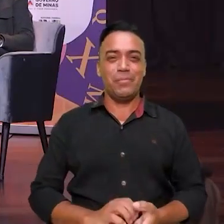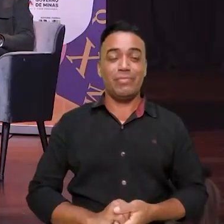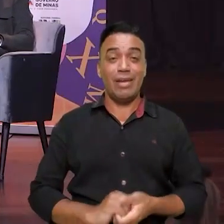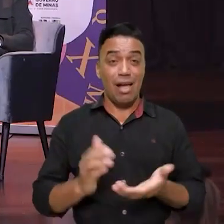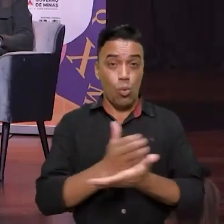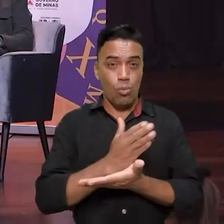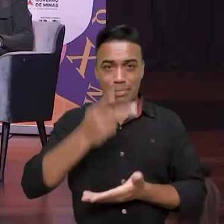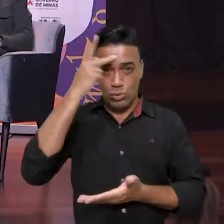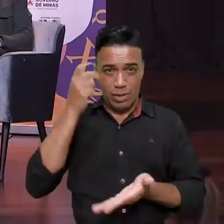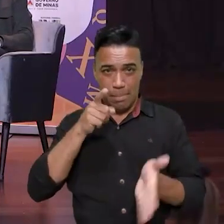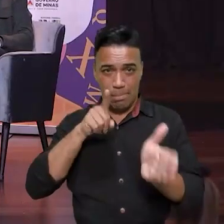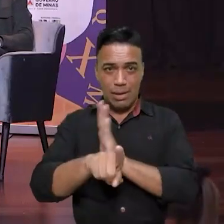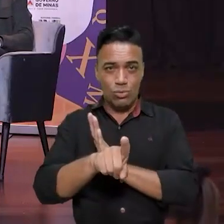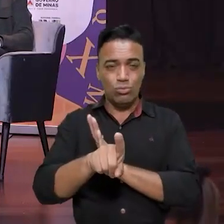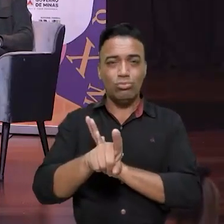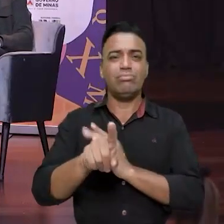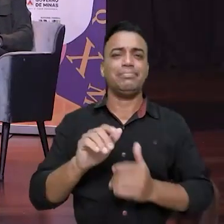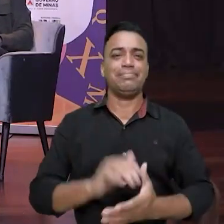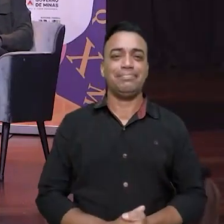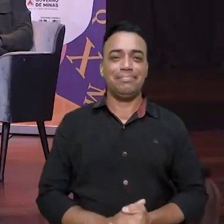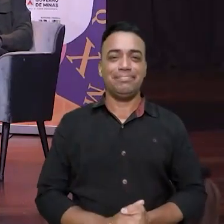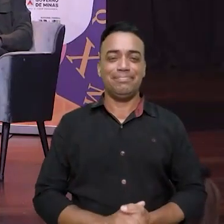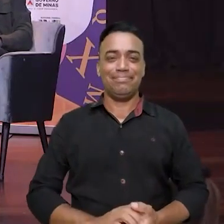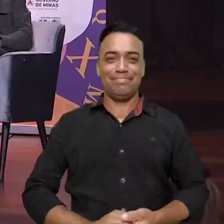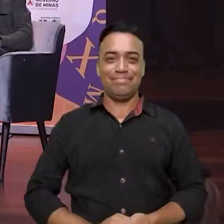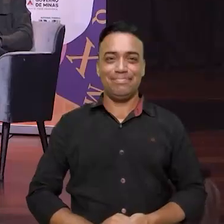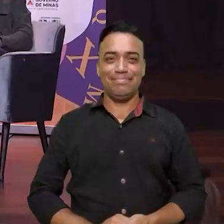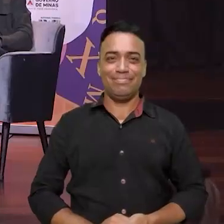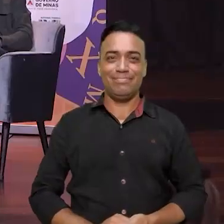Mais alguém quer fazer perguntas ali atrás?